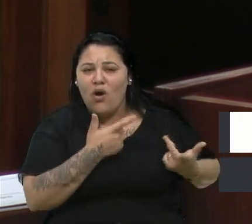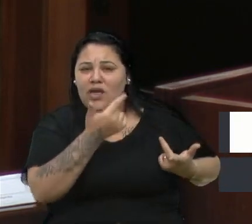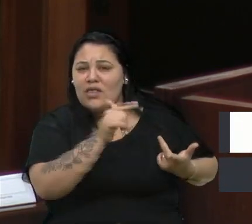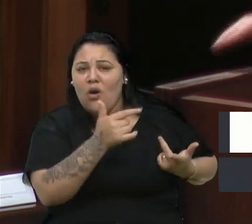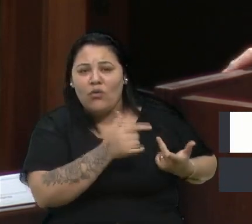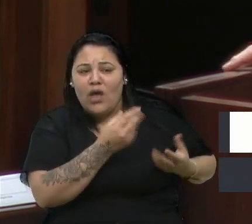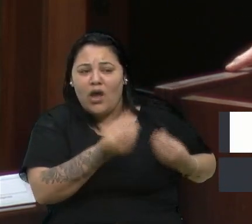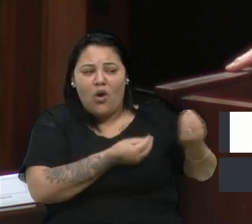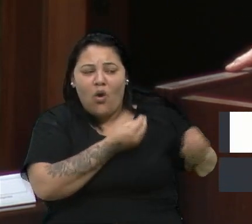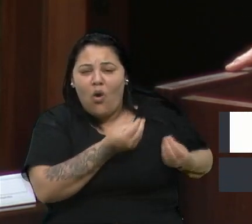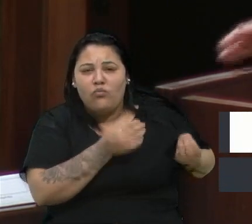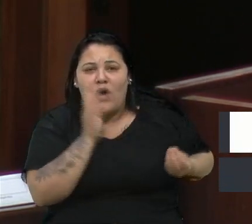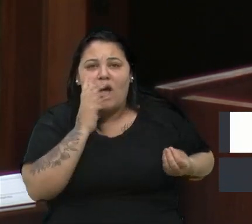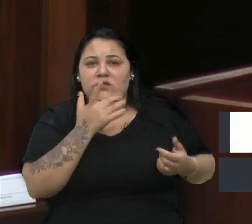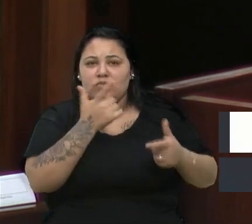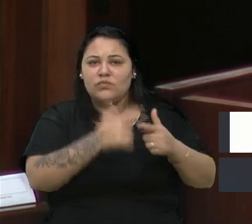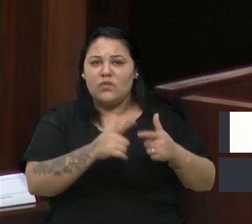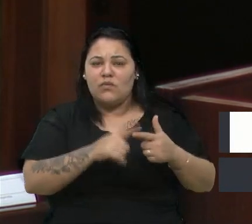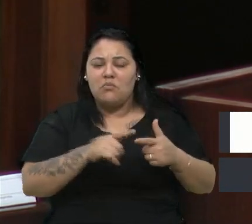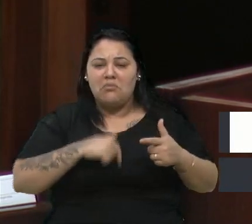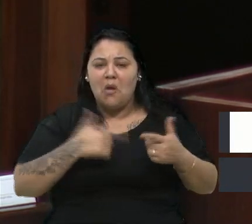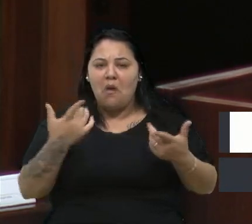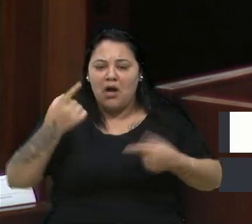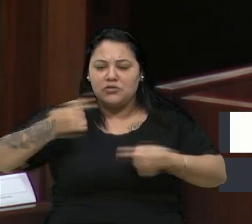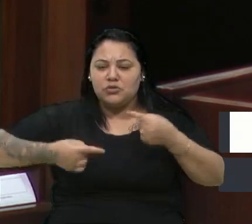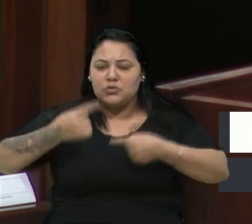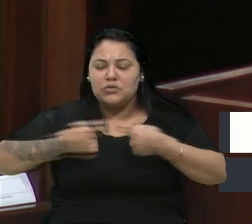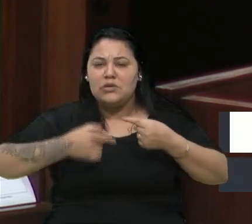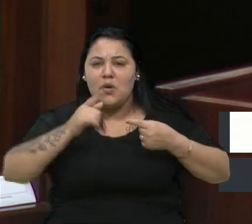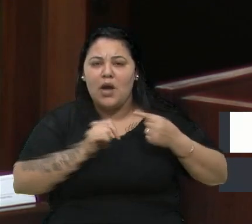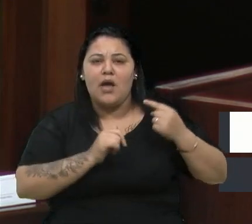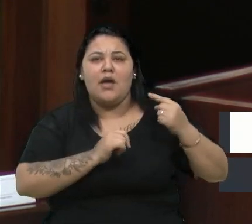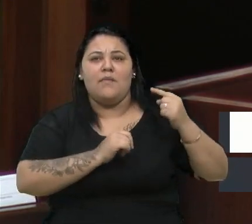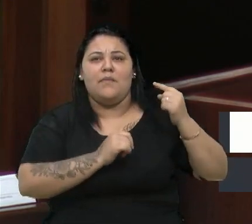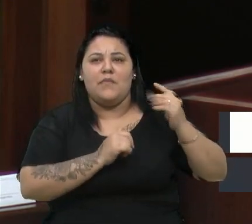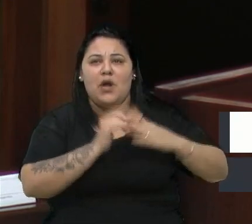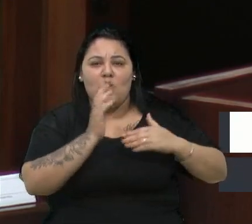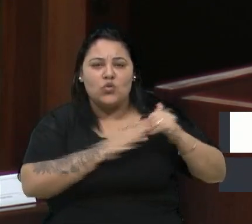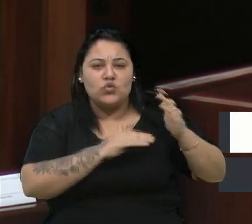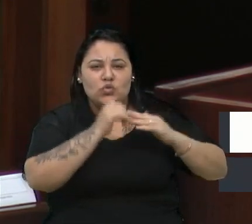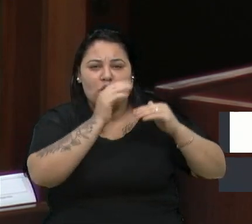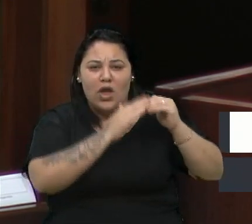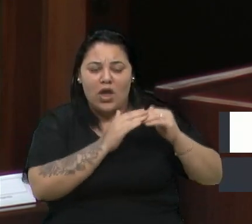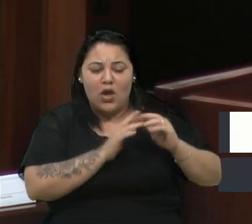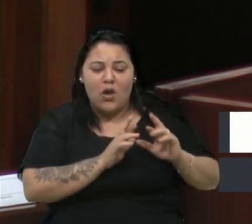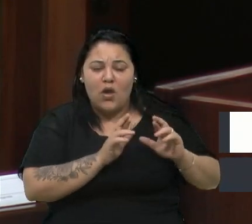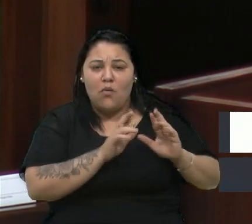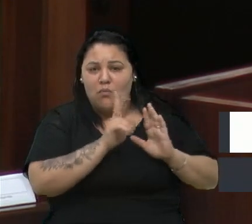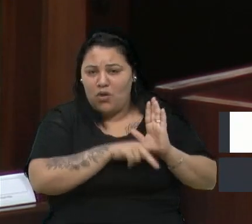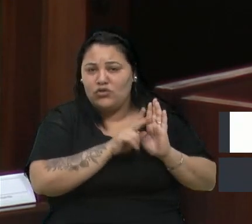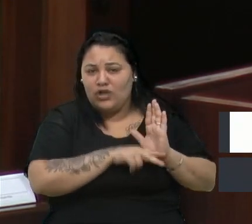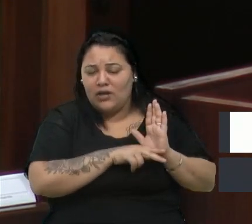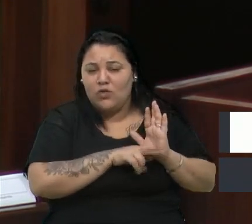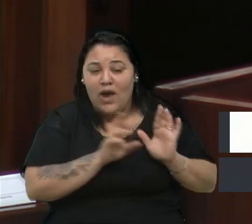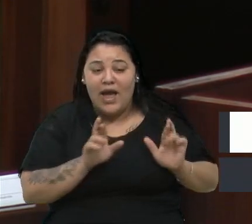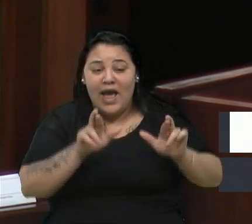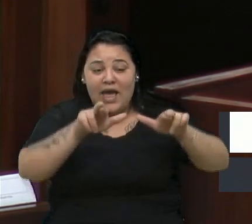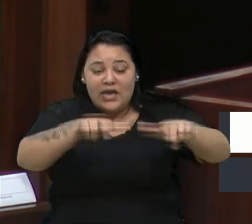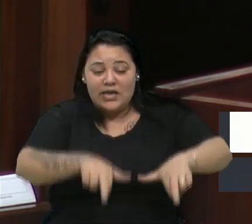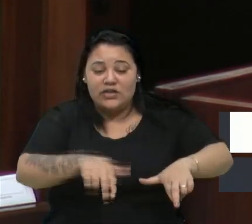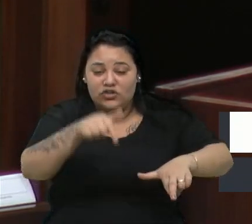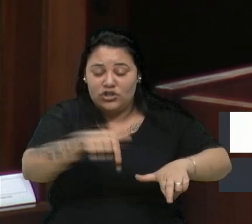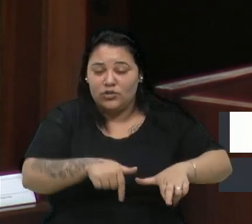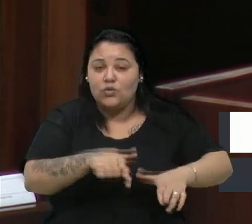se dirigir. Então a discussão foi para construir um projeto regional. Se cobrou muito